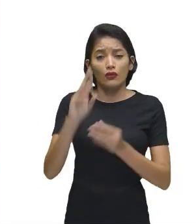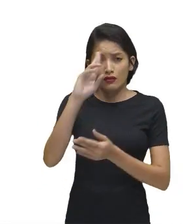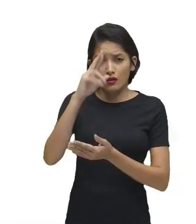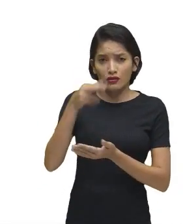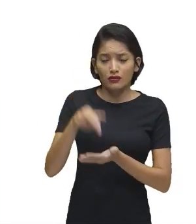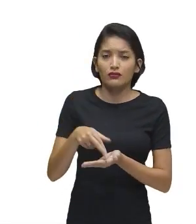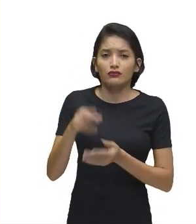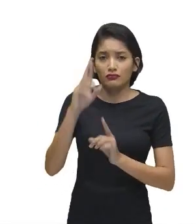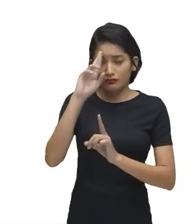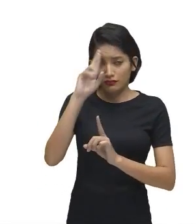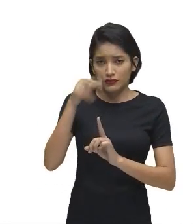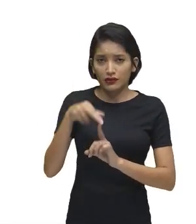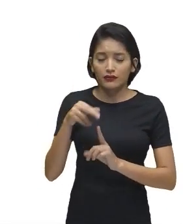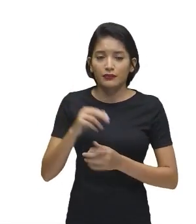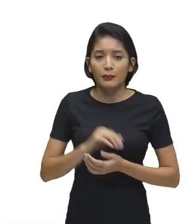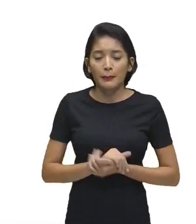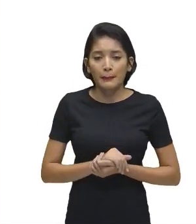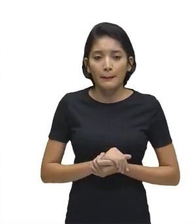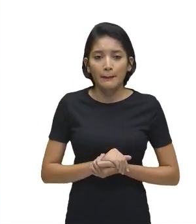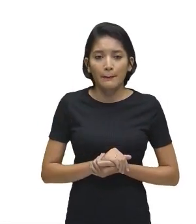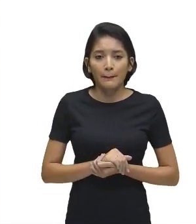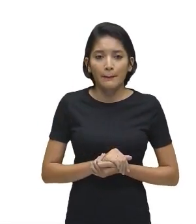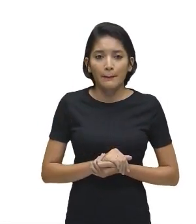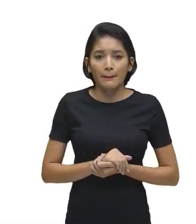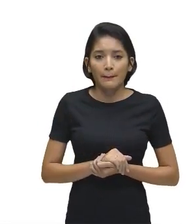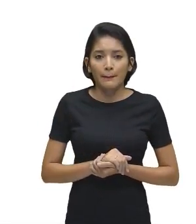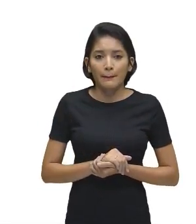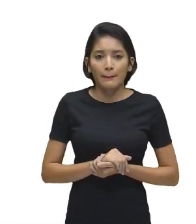humano pensa.